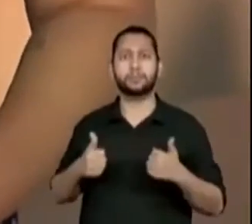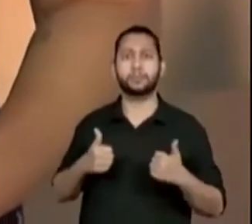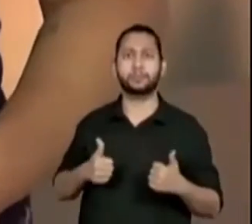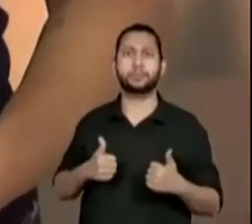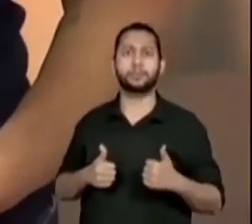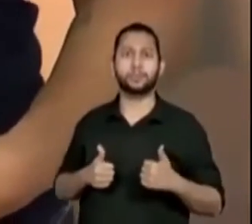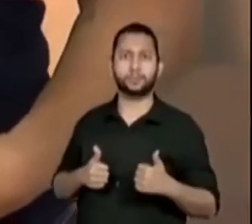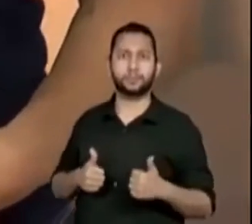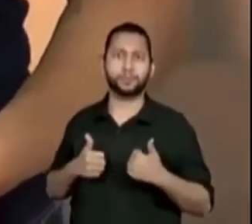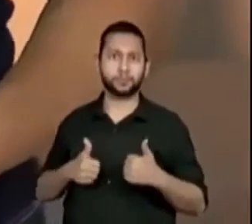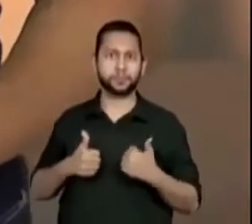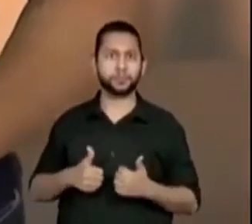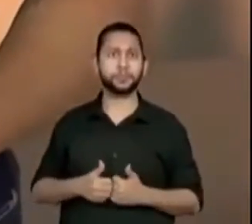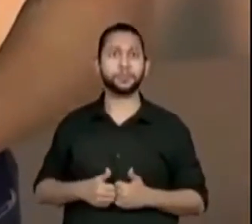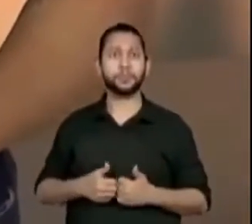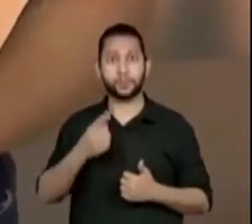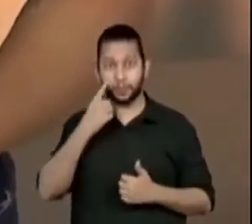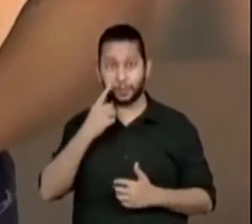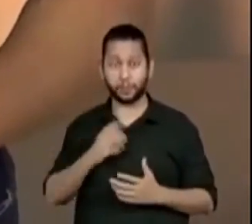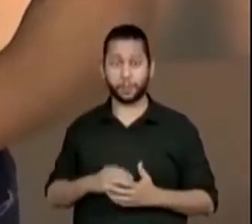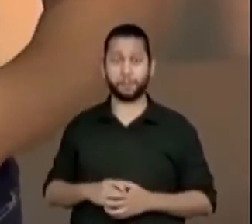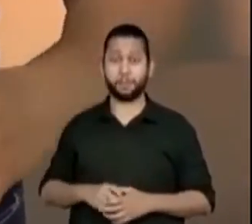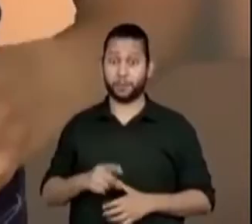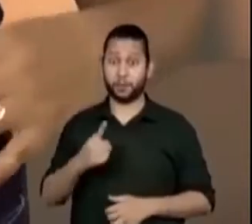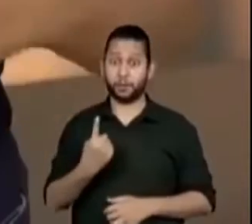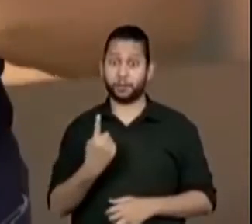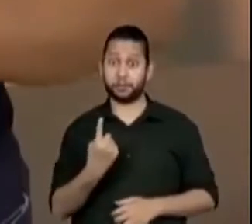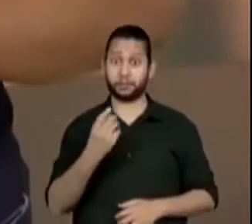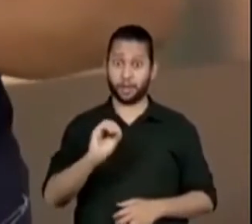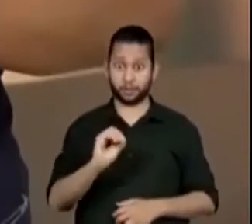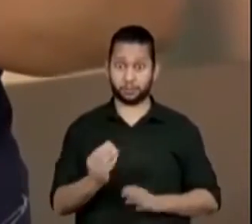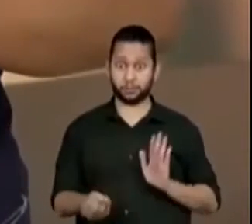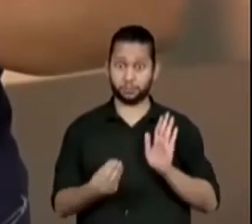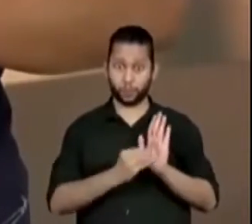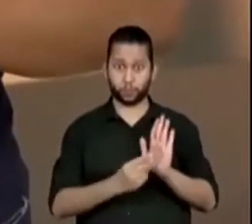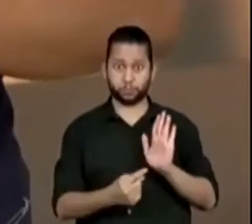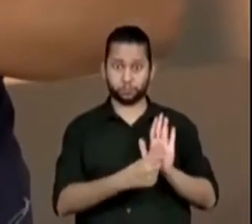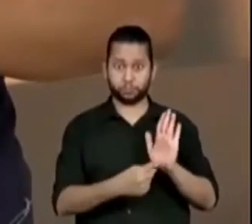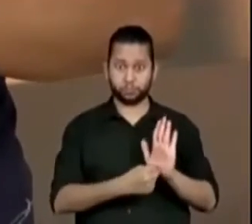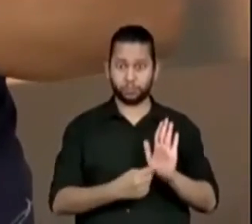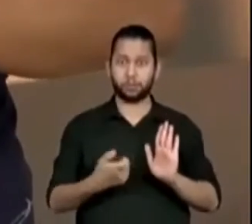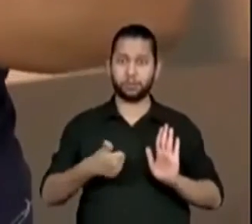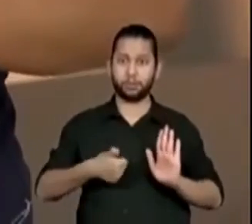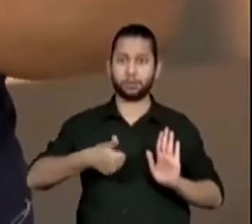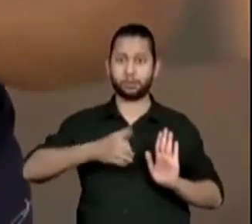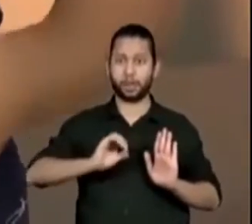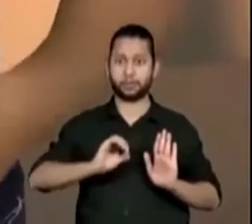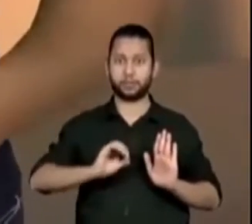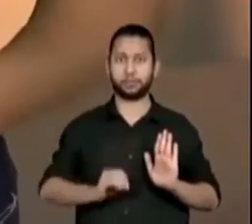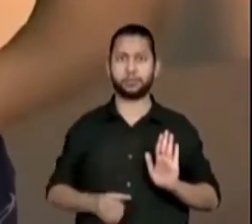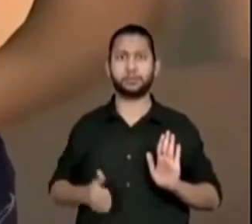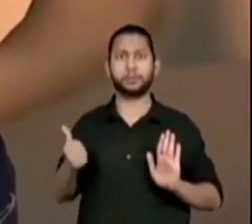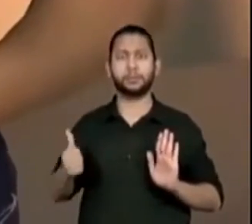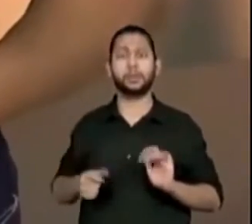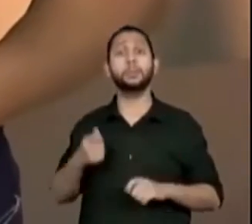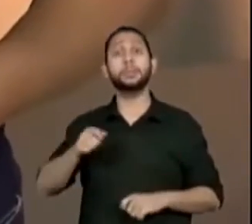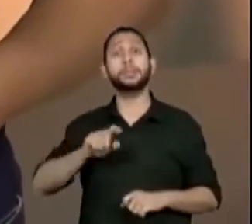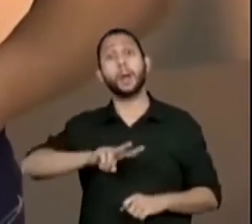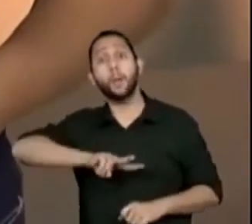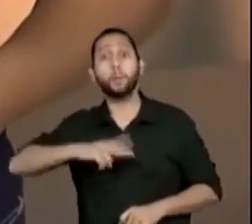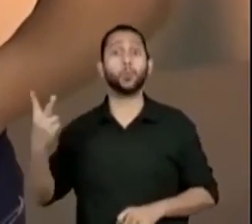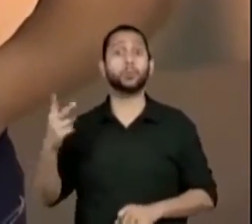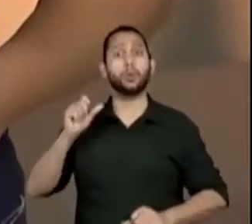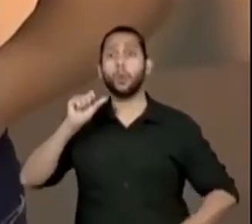Opa, aqui, melhorou, né? Então vamos lá. Eu tenho 10. Boto o 10 aqui, ó, na calculadora. E eu tenho que transformar